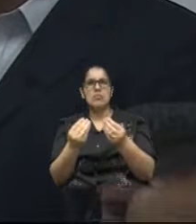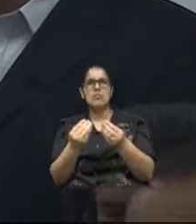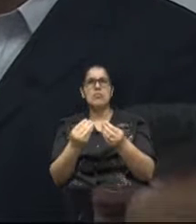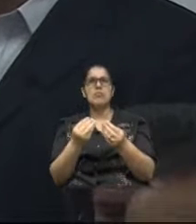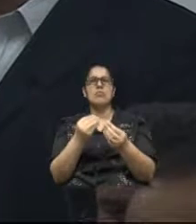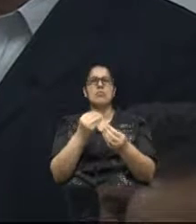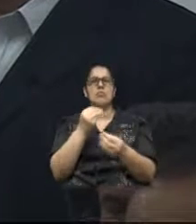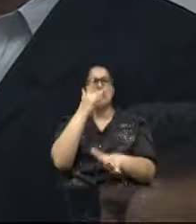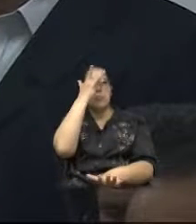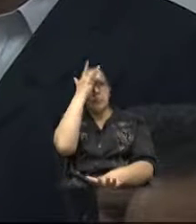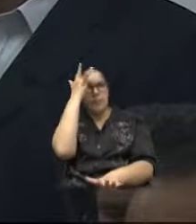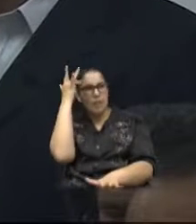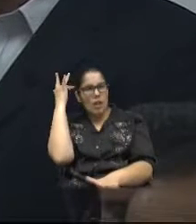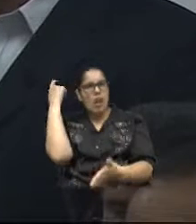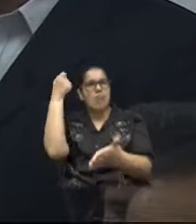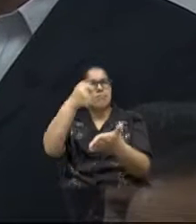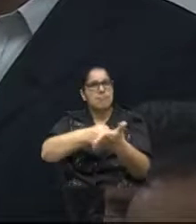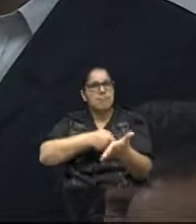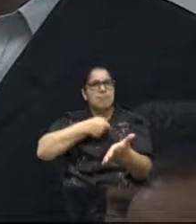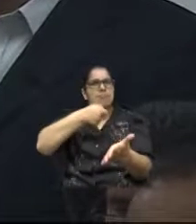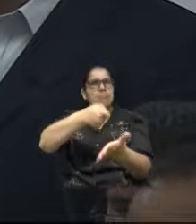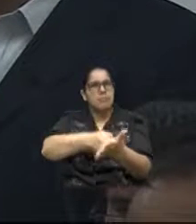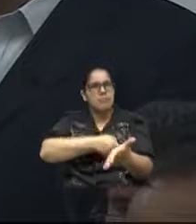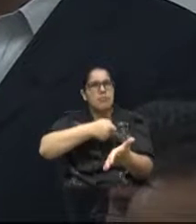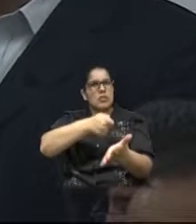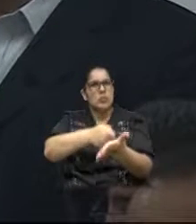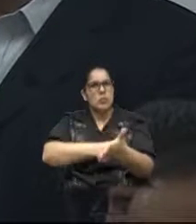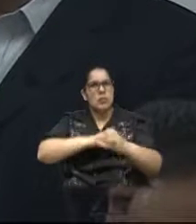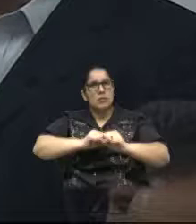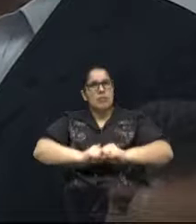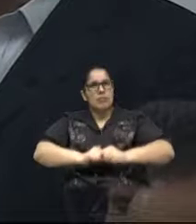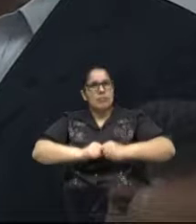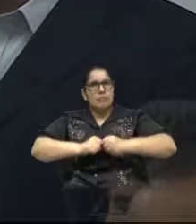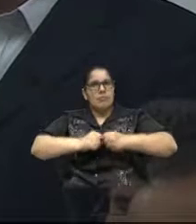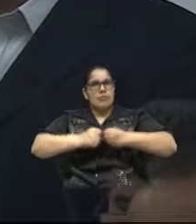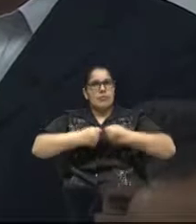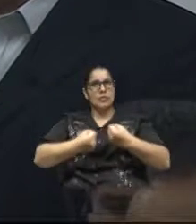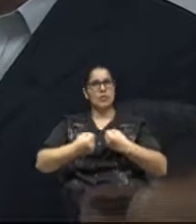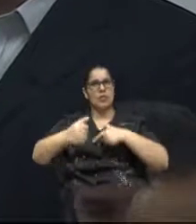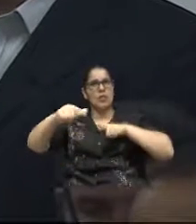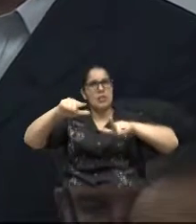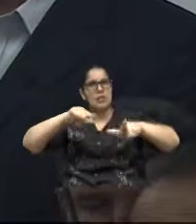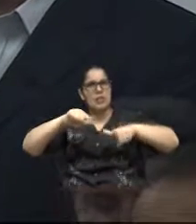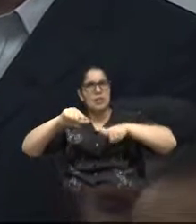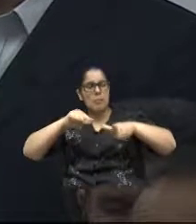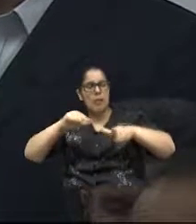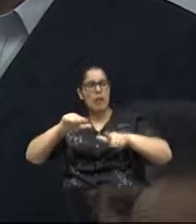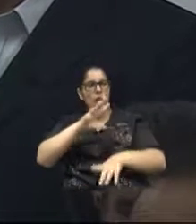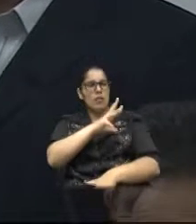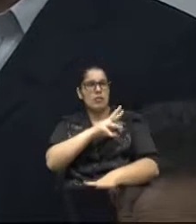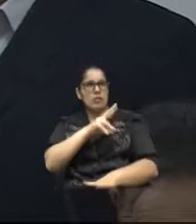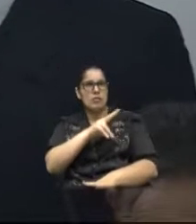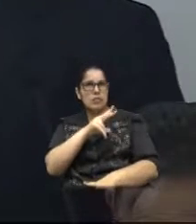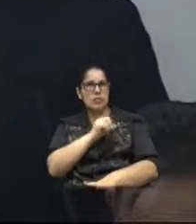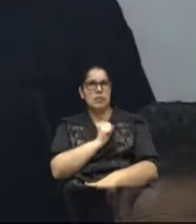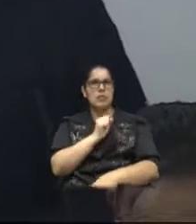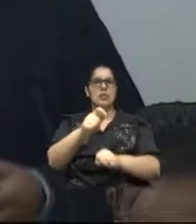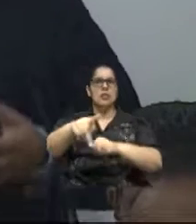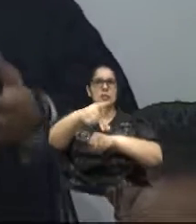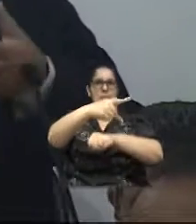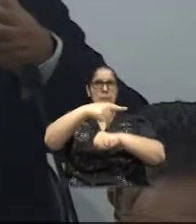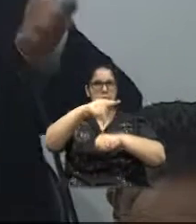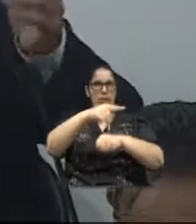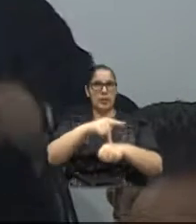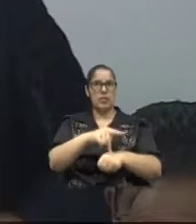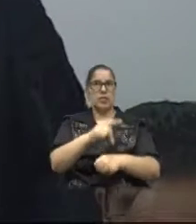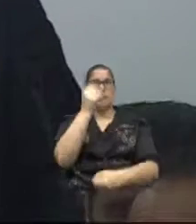que lutam, que trabalham e que amam esse país pela seriedade